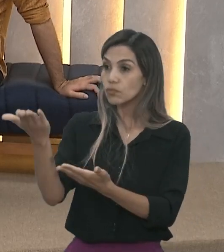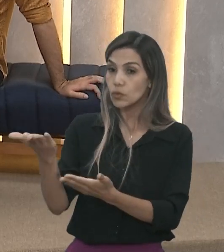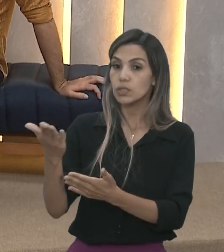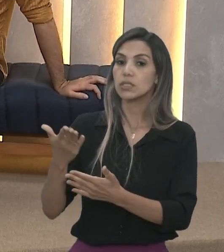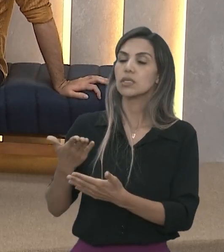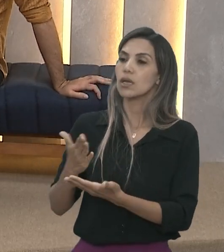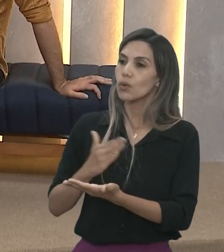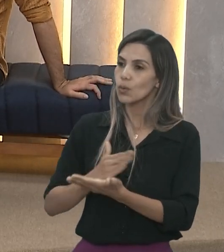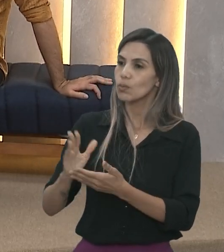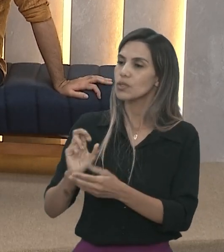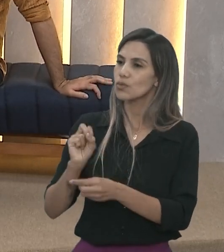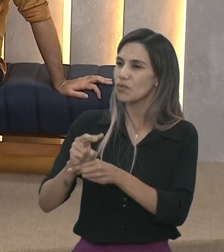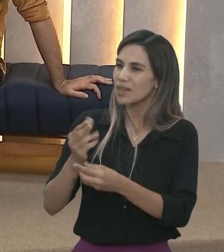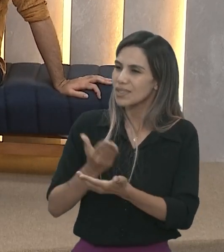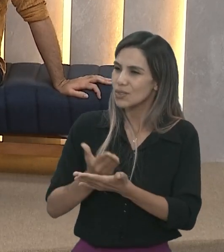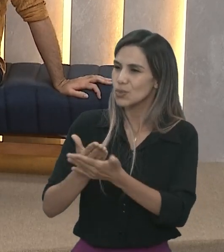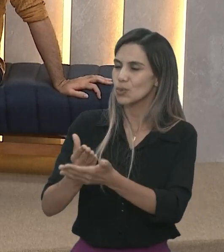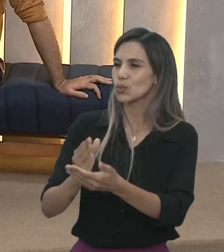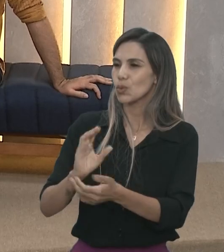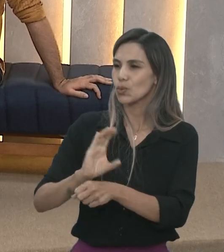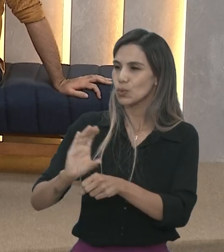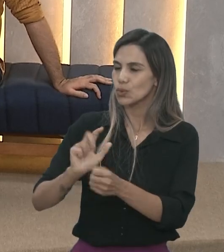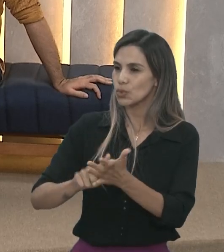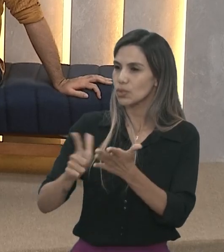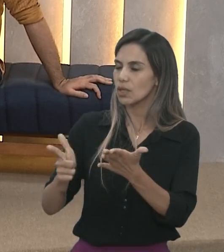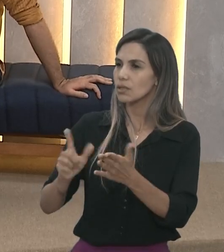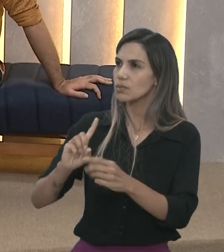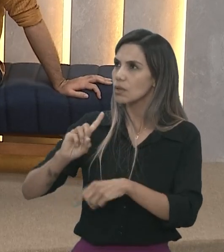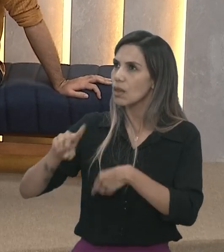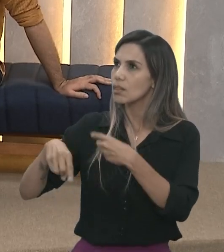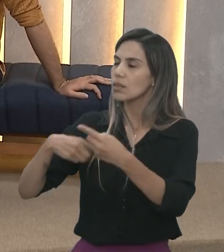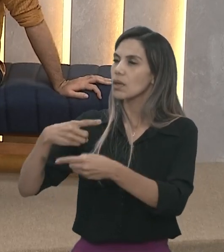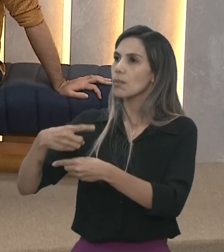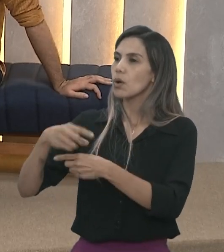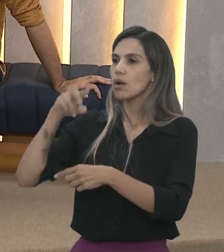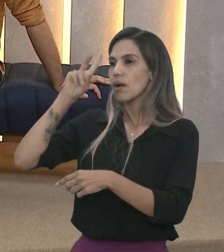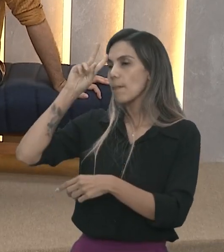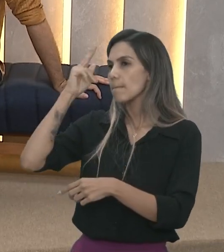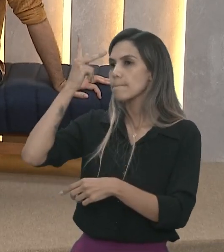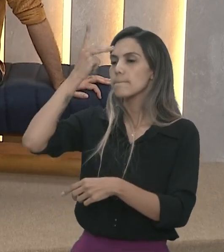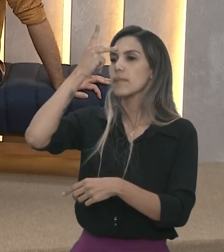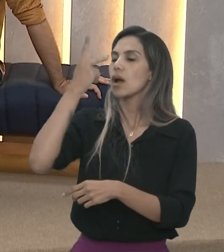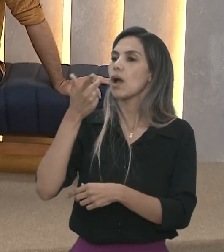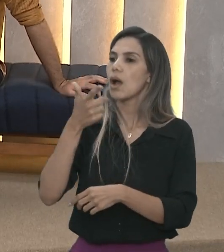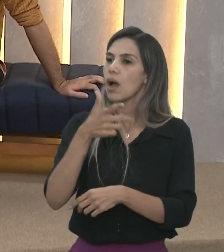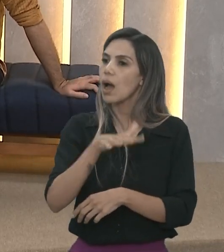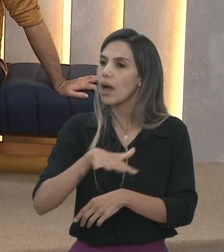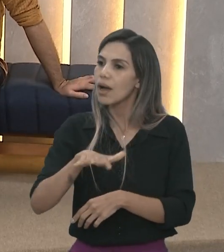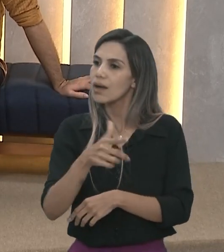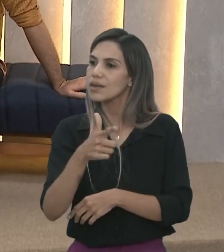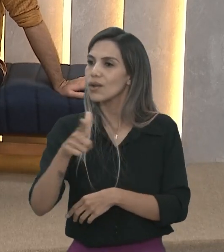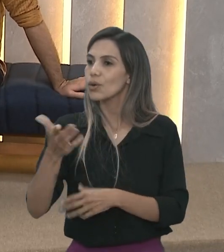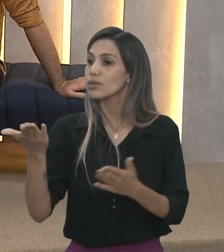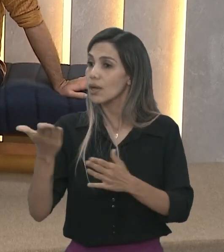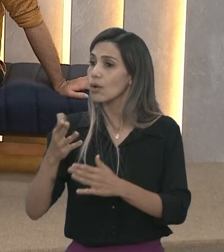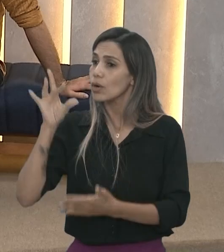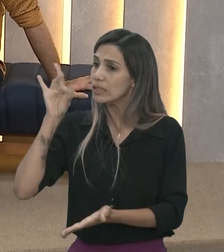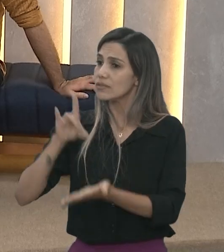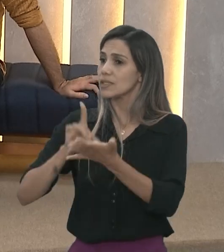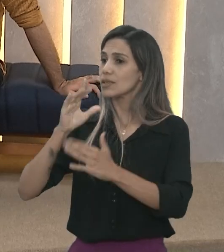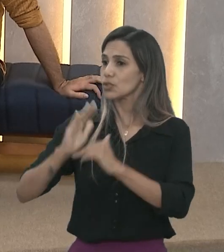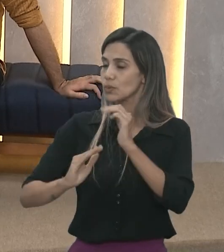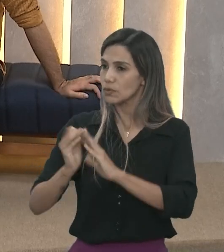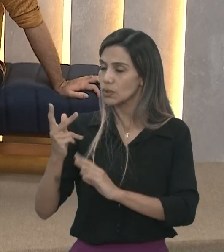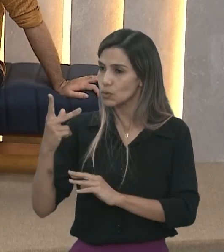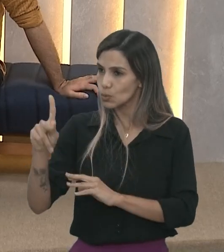fazer jornalismo e acabou se despertando para uma outra área que agora é a sua profissão de fato. É